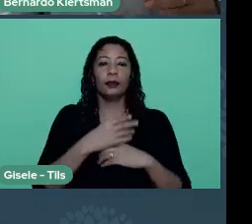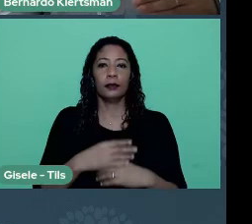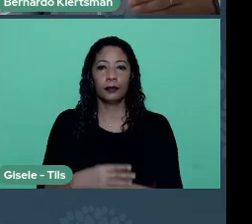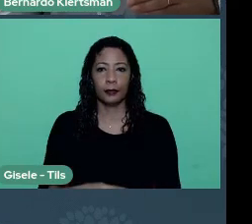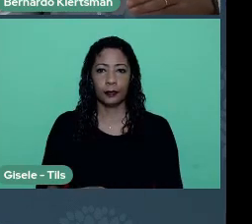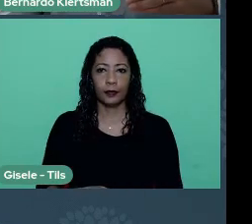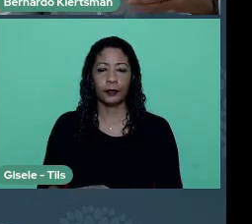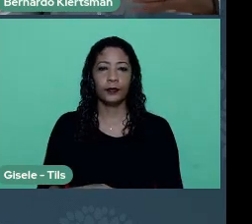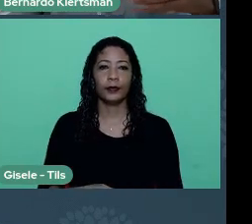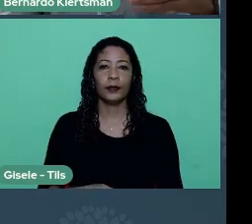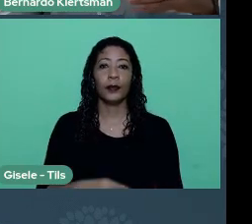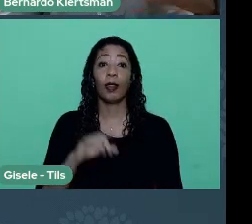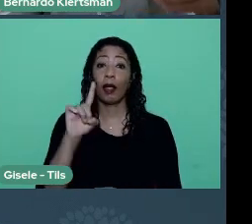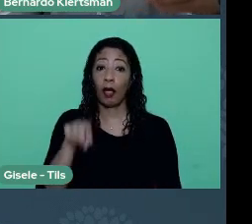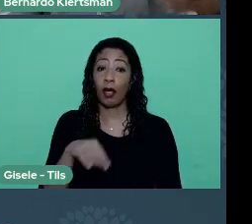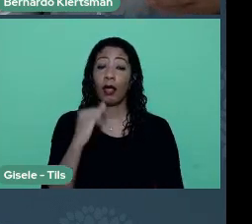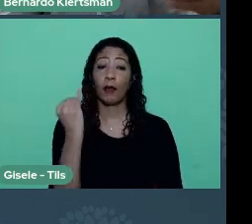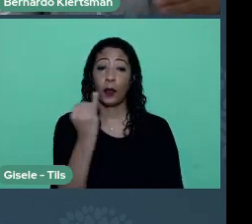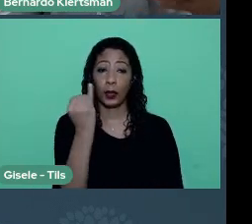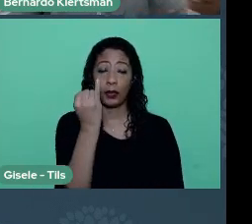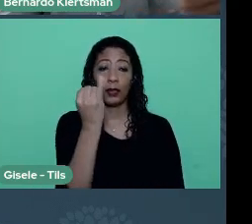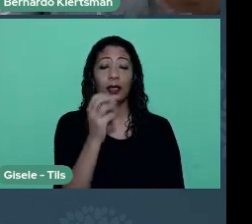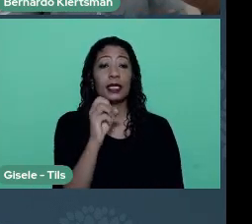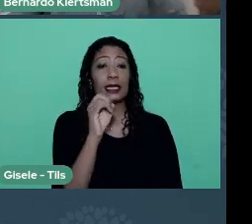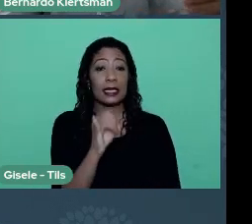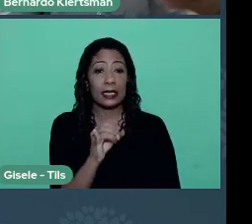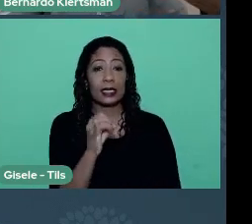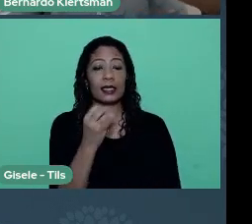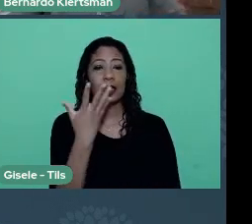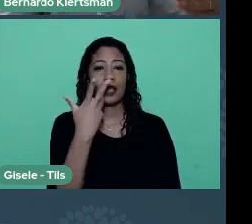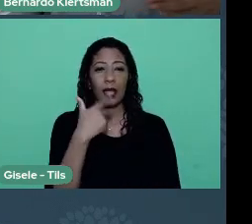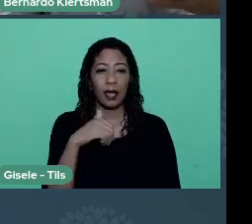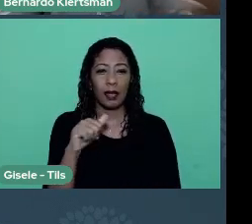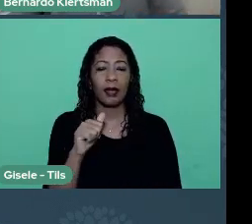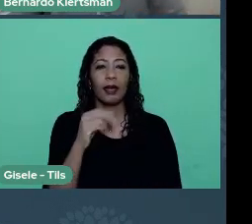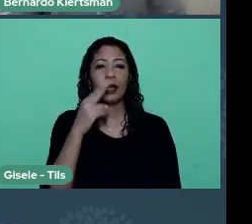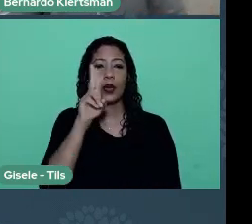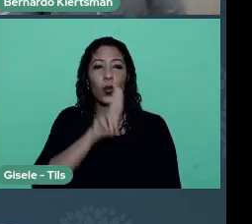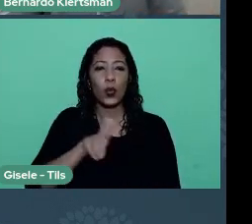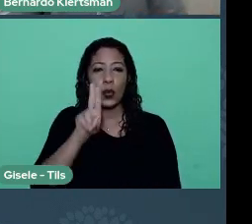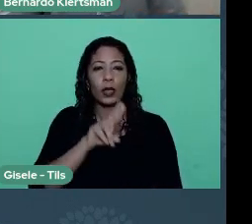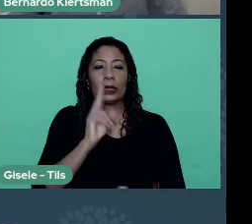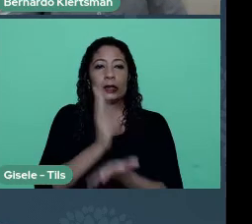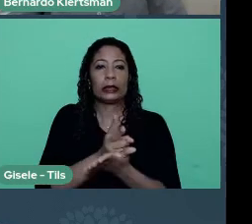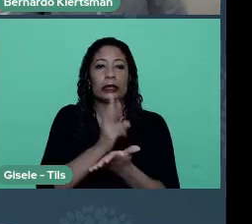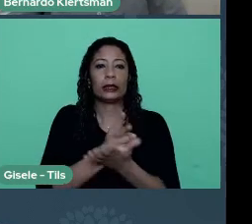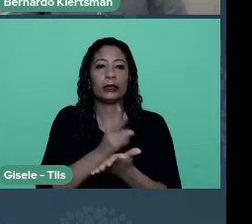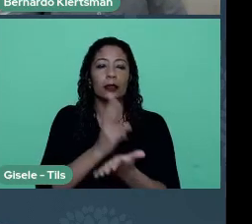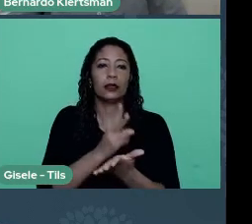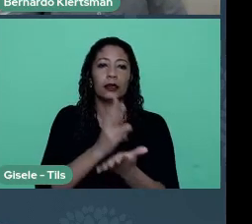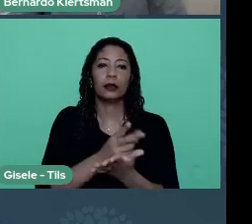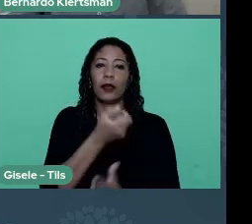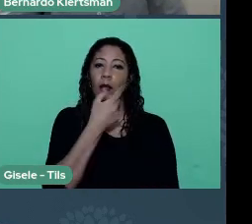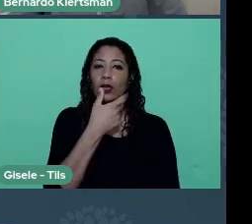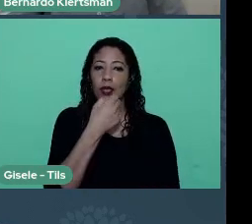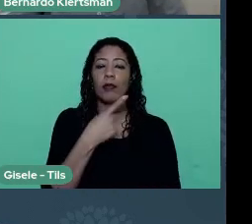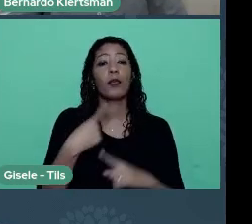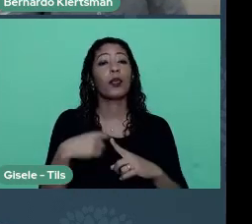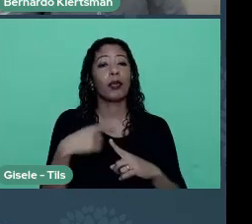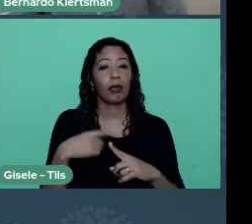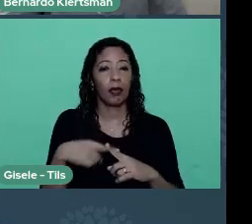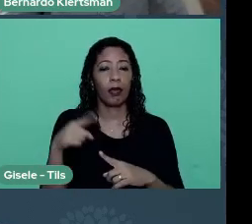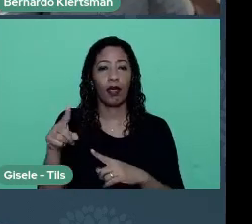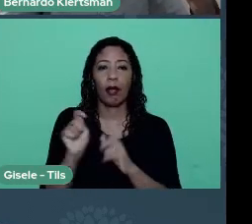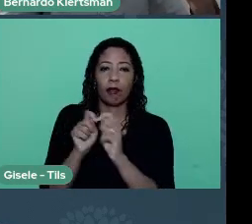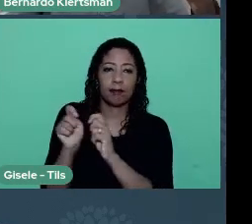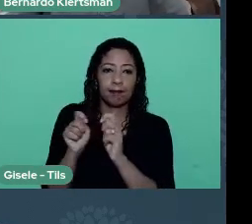dado importante, quer dizer, se a criança estiver usando muito medicamento de resgate, é porque, sem dúvida, a asma não está